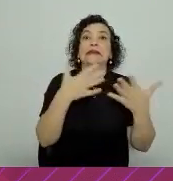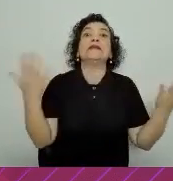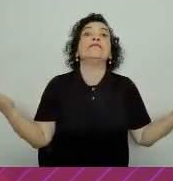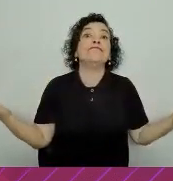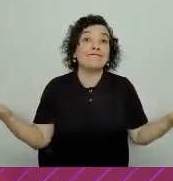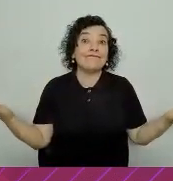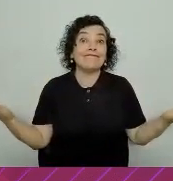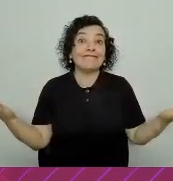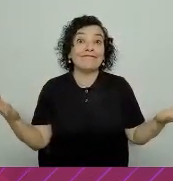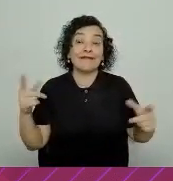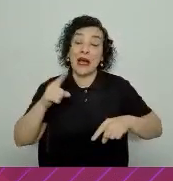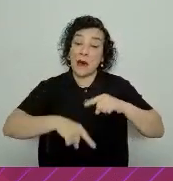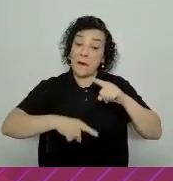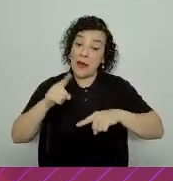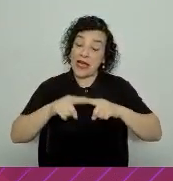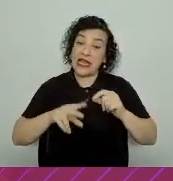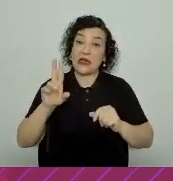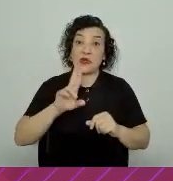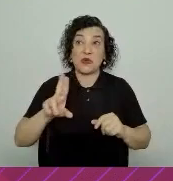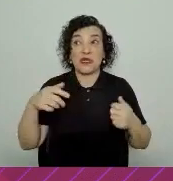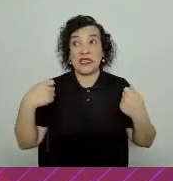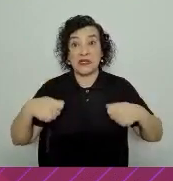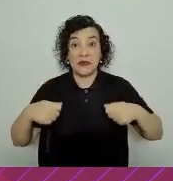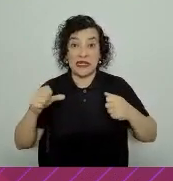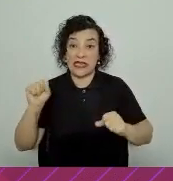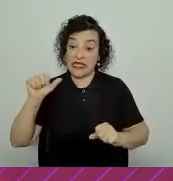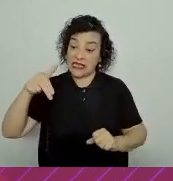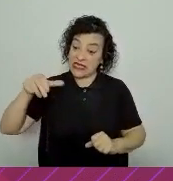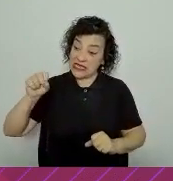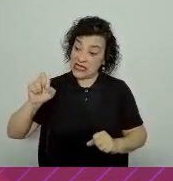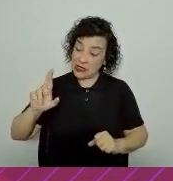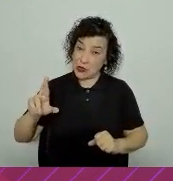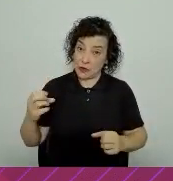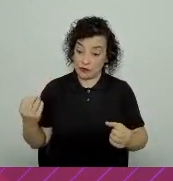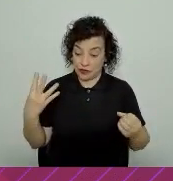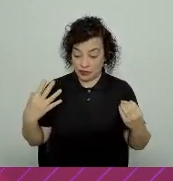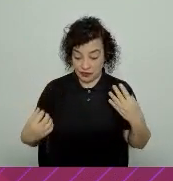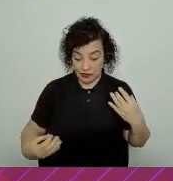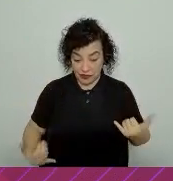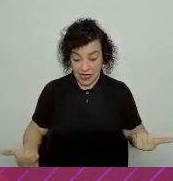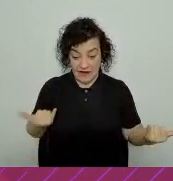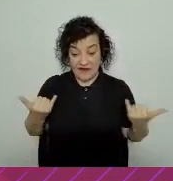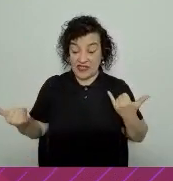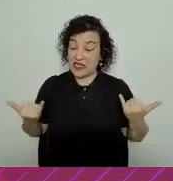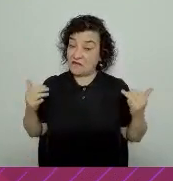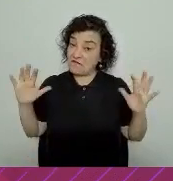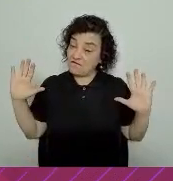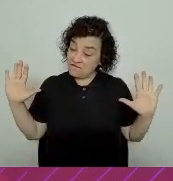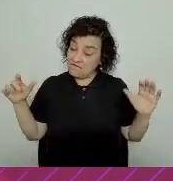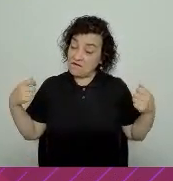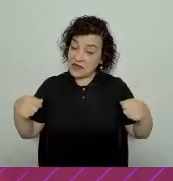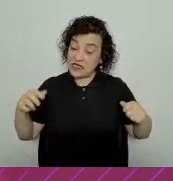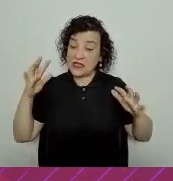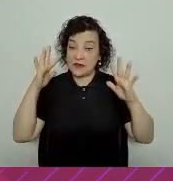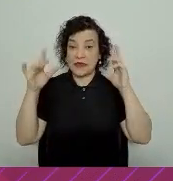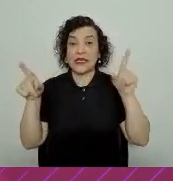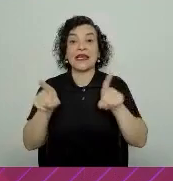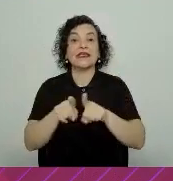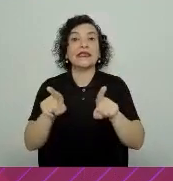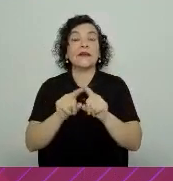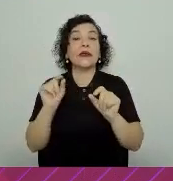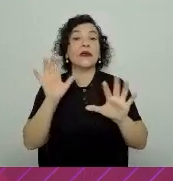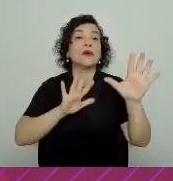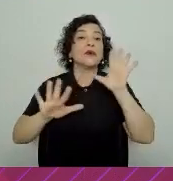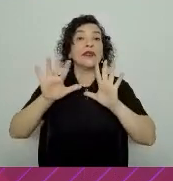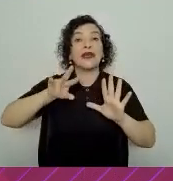sei lá vamos ter que ter sensores não sei como que a gente vai mas algo para a gente pensar também né também prevenção de quedas e impactos